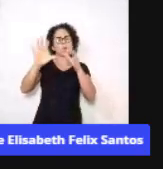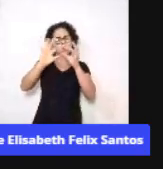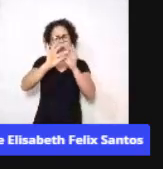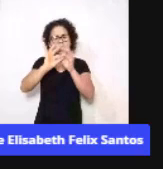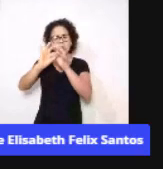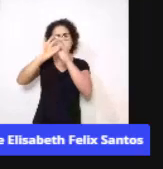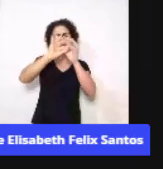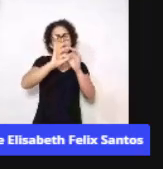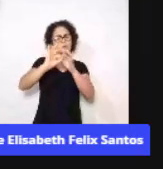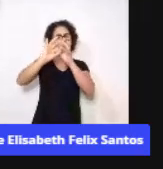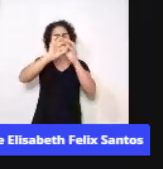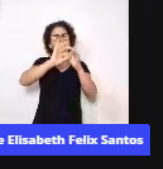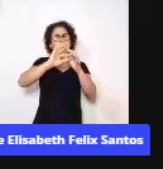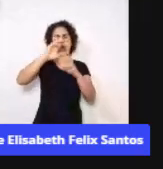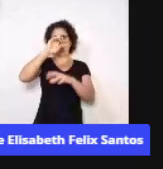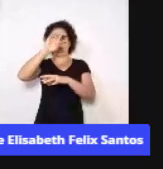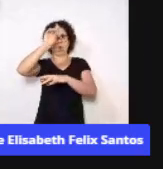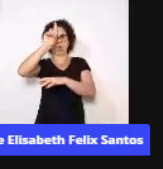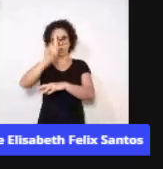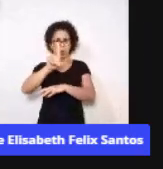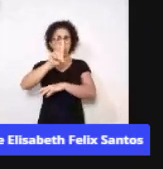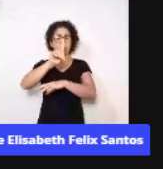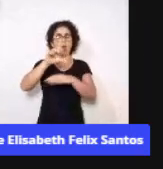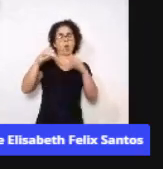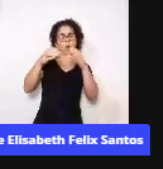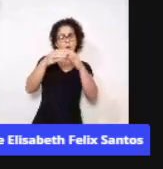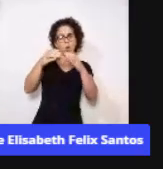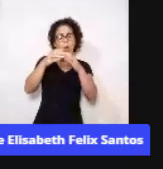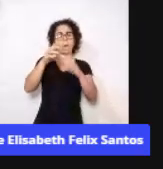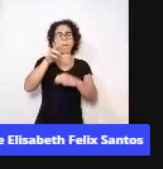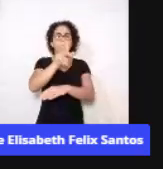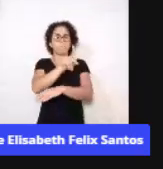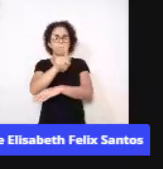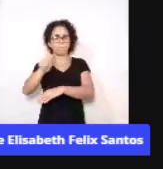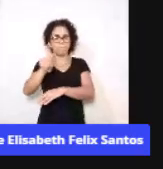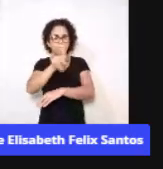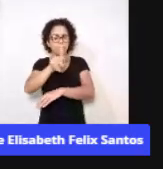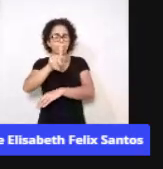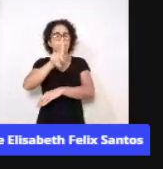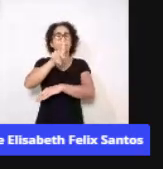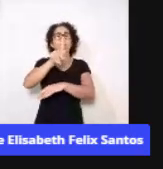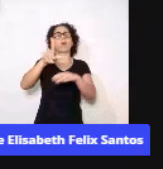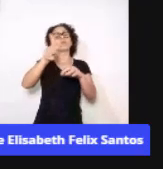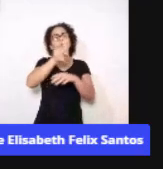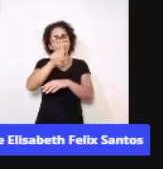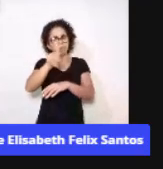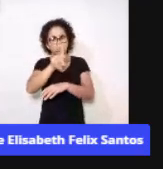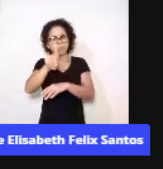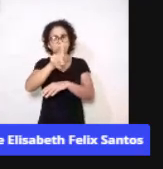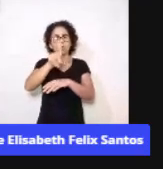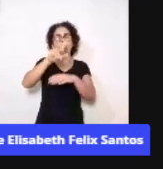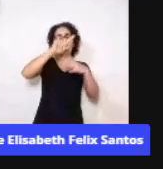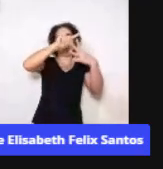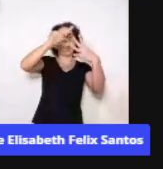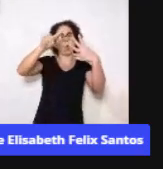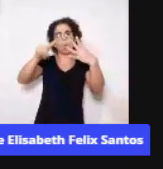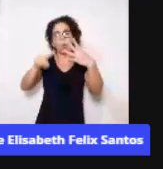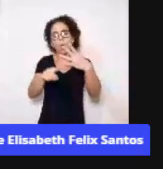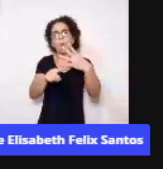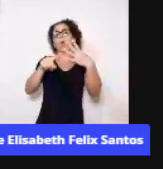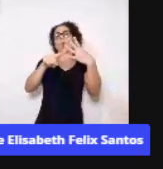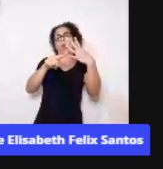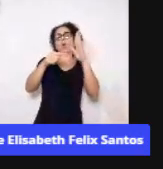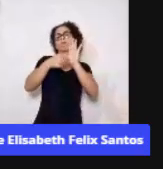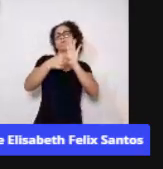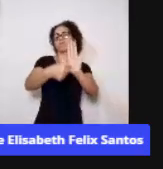docente nos 4 itens apresentados. Levar em consideração as demandas, as necessidades que estão ao